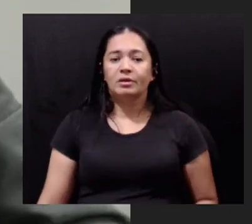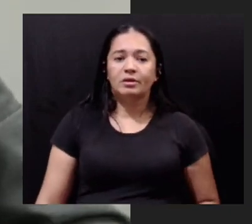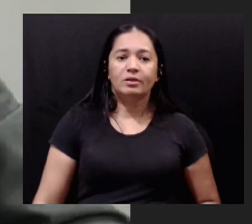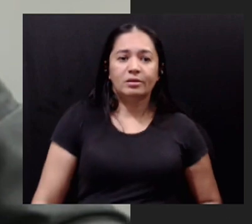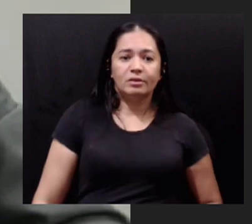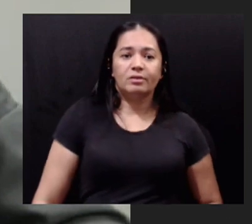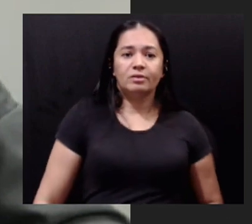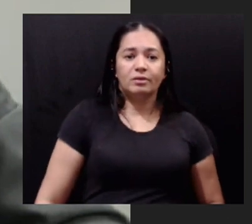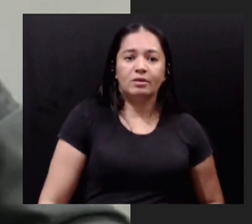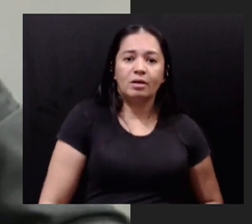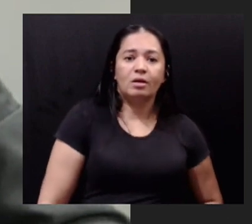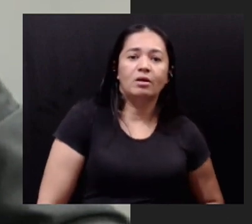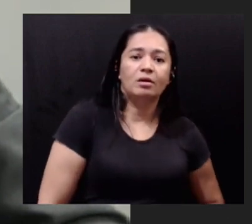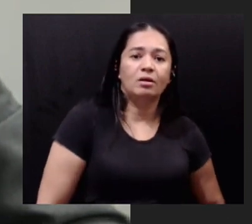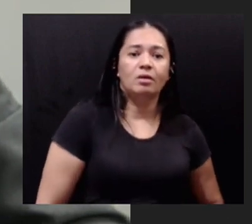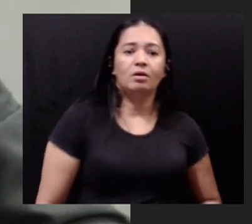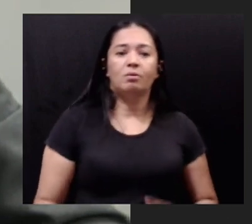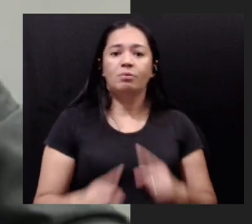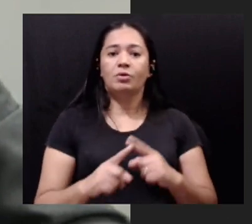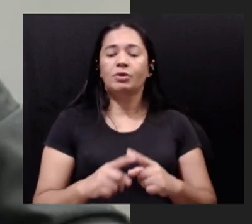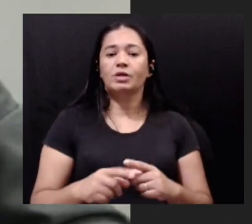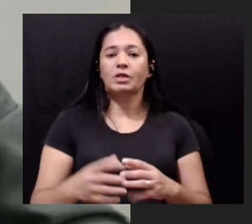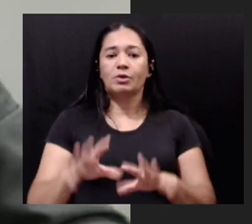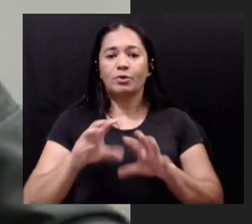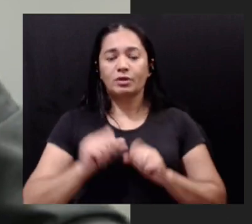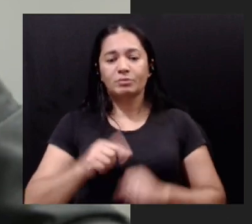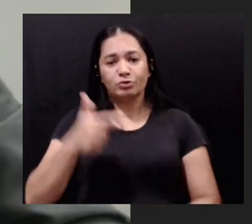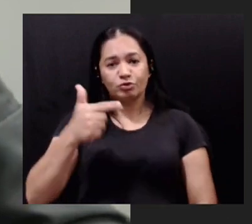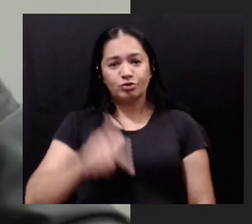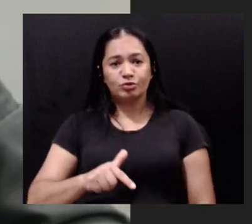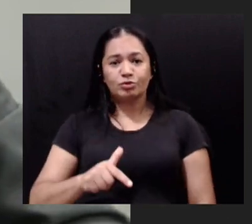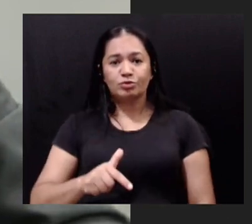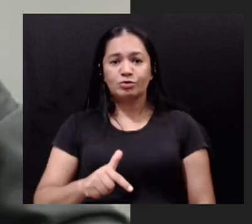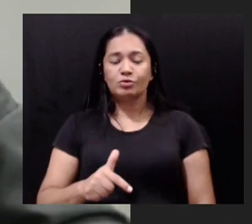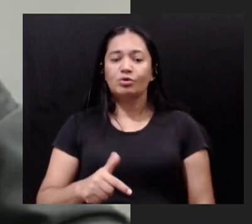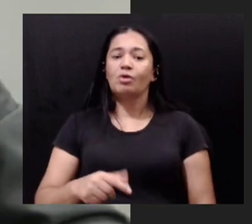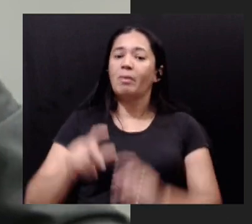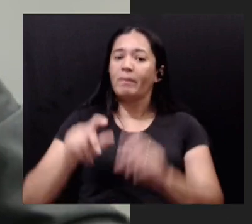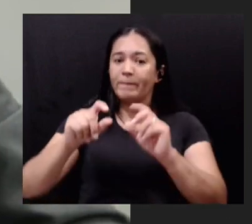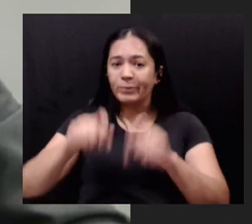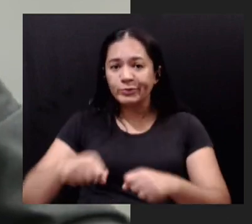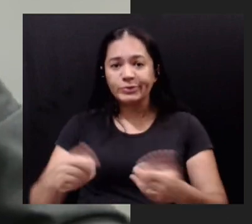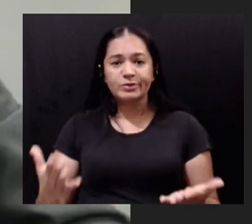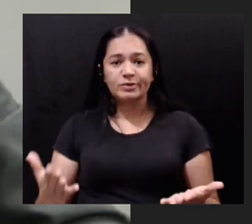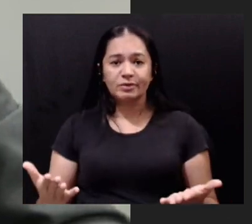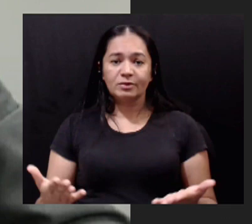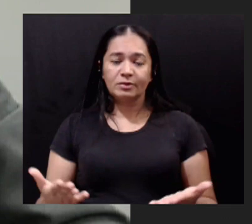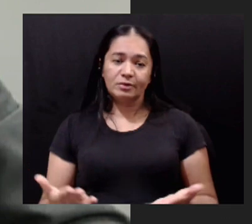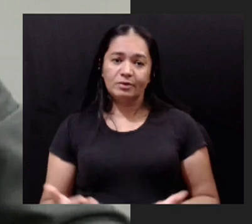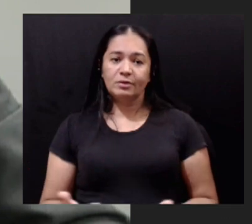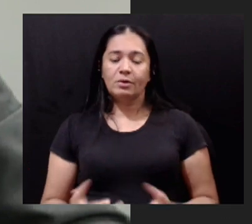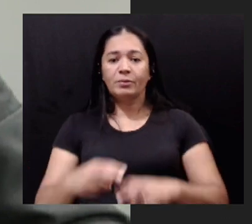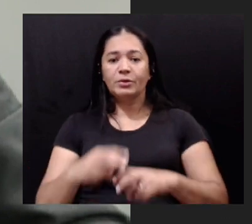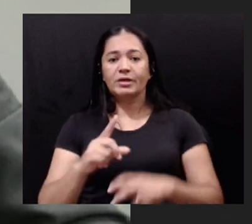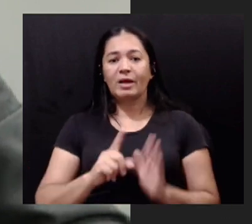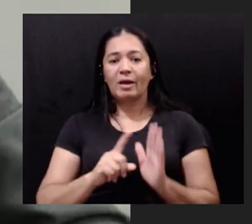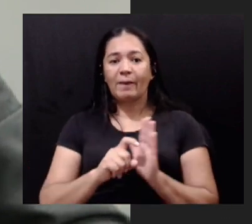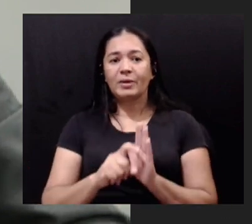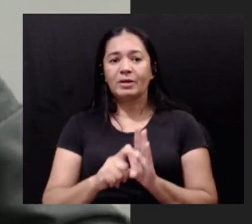na dependência do caso, é muito alta, né? Visto que a bactéria tem uma alta prevalência na